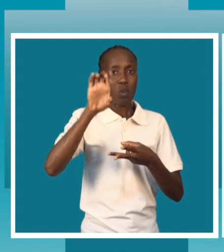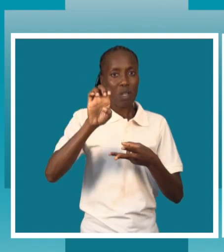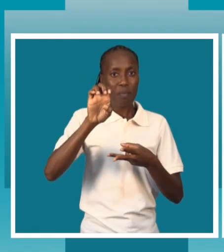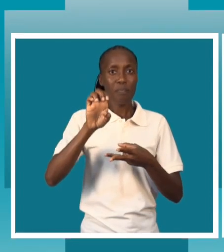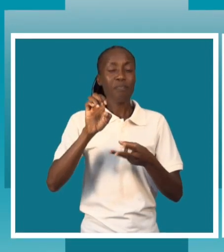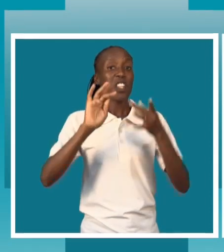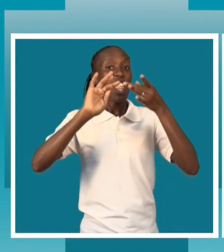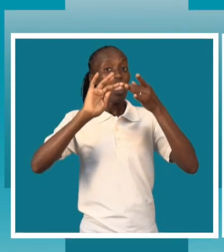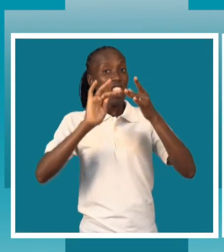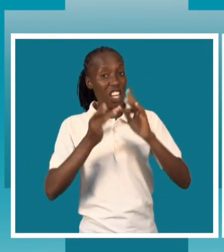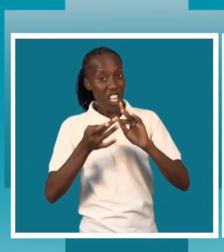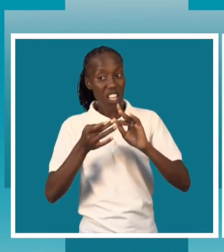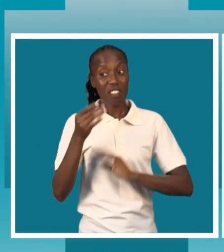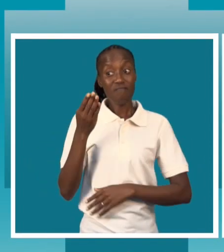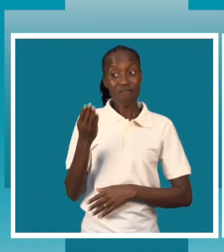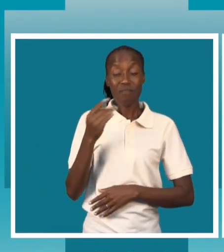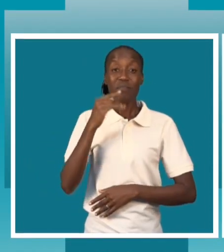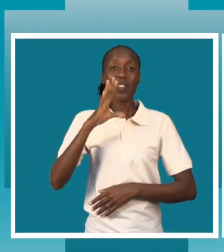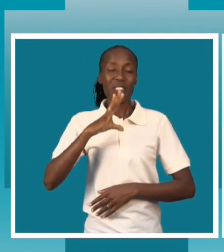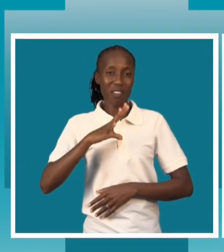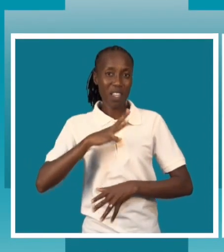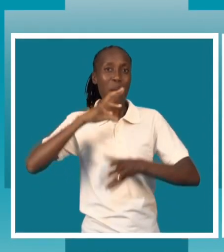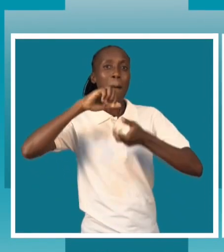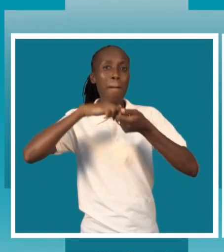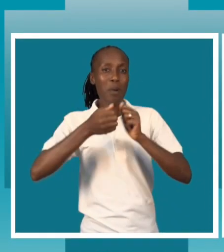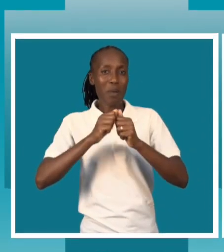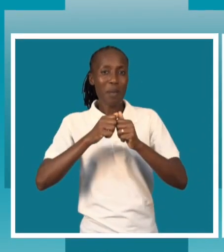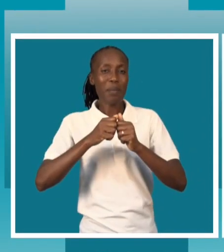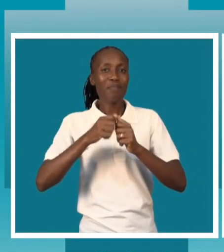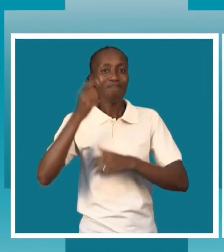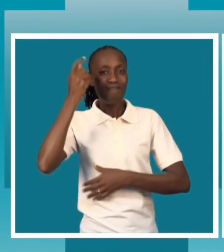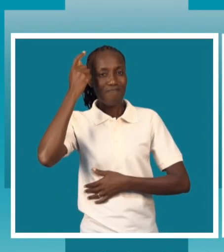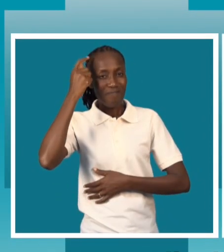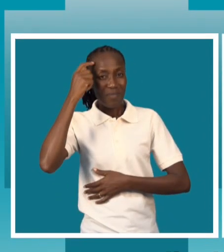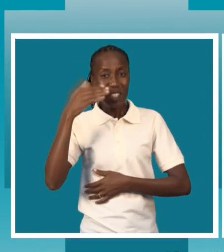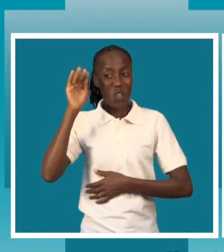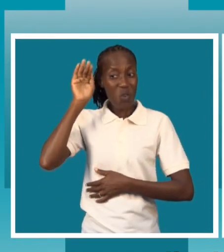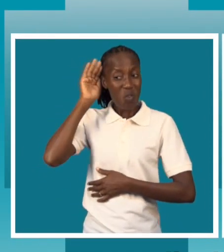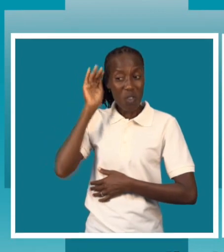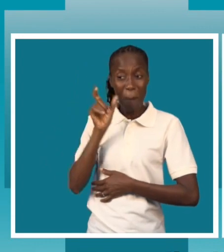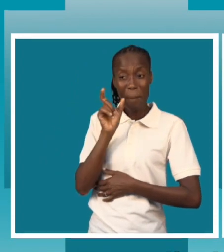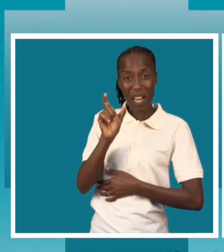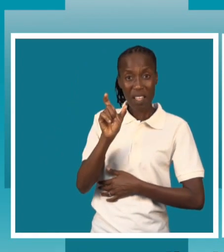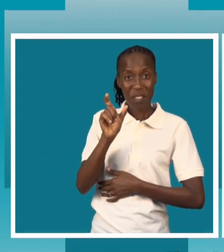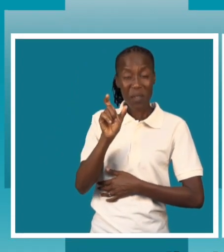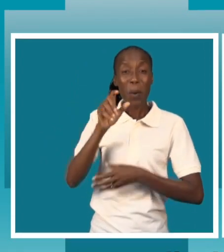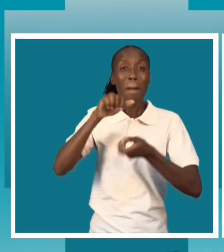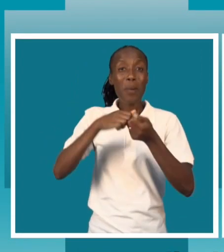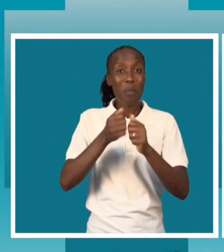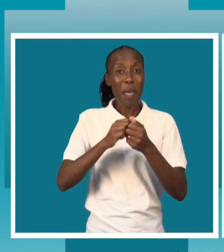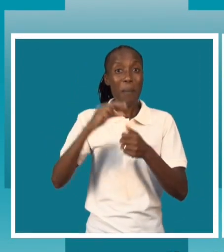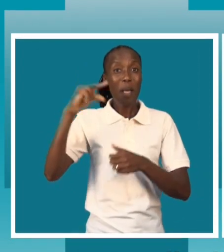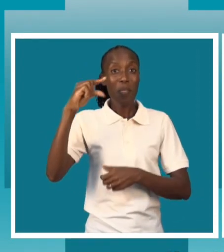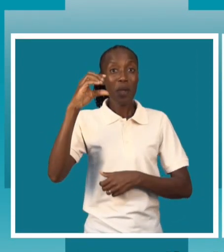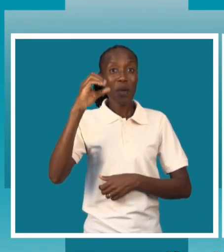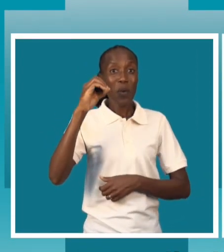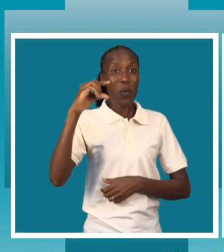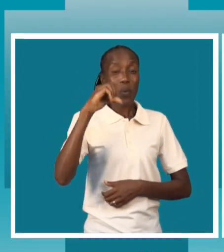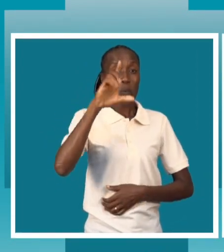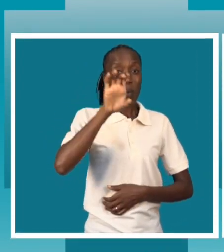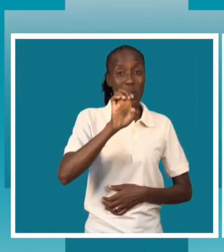A internet é Google. Você pode estar com síndrome do efeito Google. Já ouviu-vos falar de efeito Google? Efeito Google?